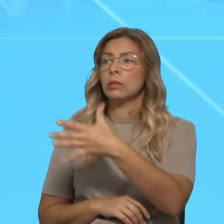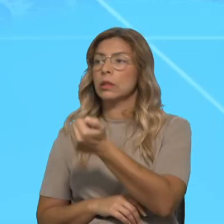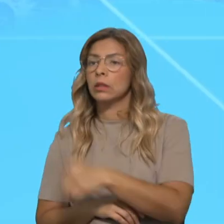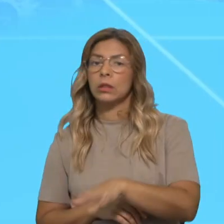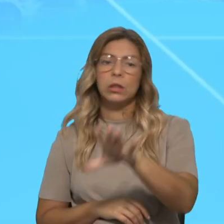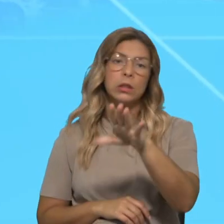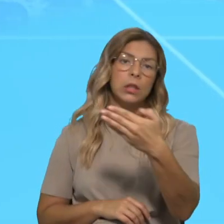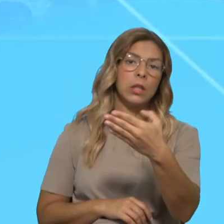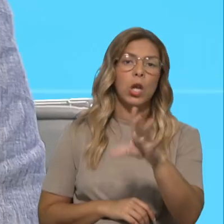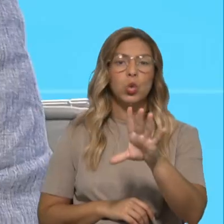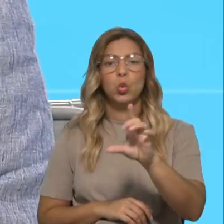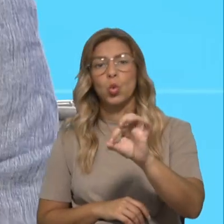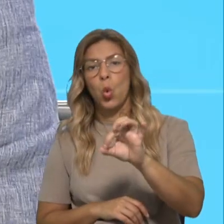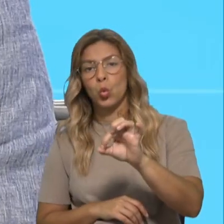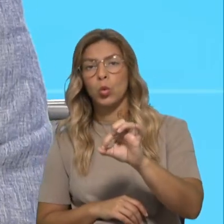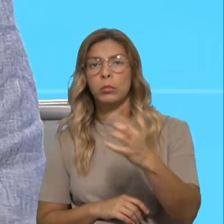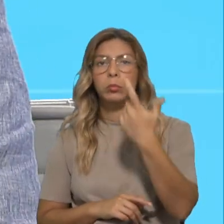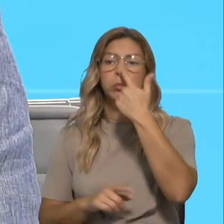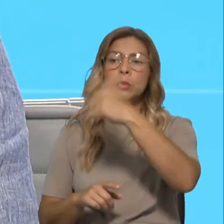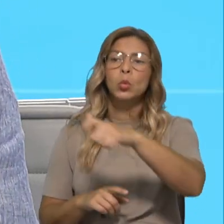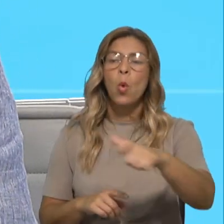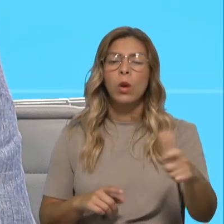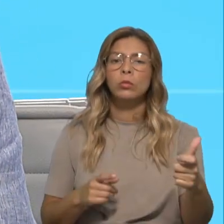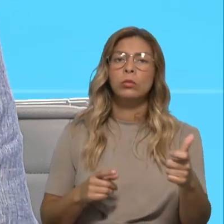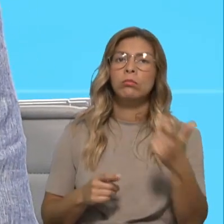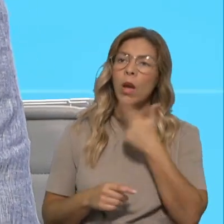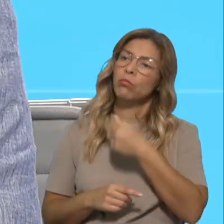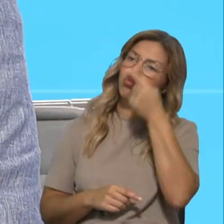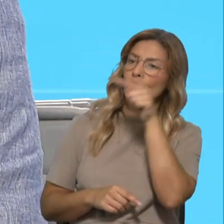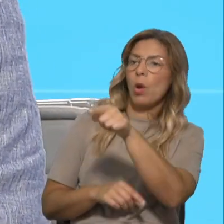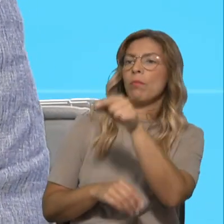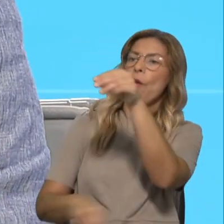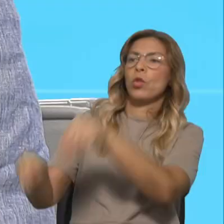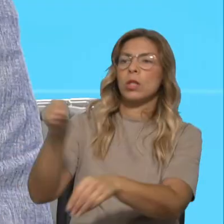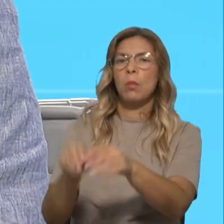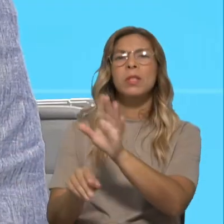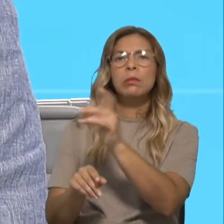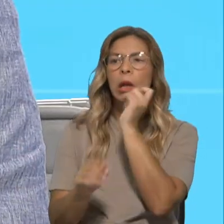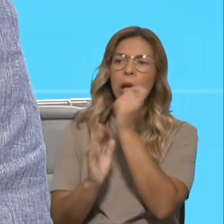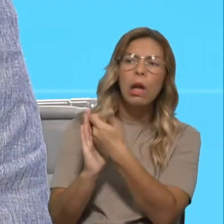proporções de quem lá vai nos autocarros, as pessoas nem